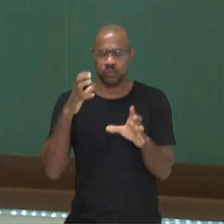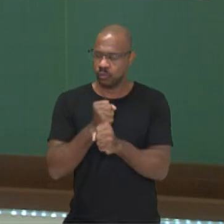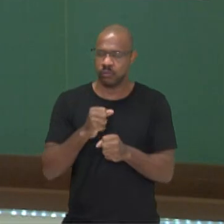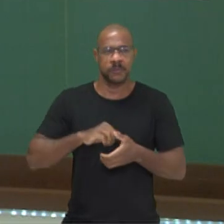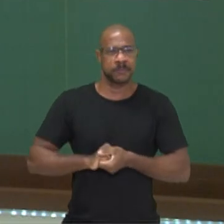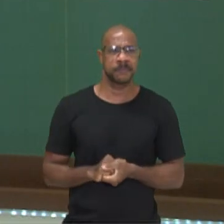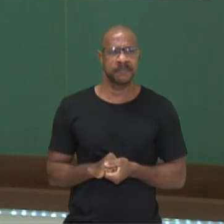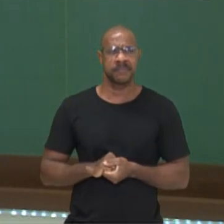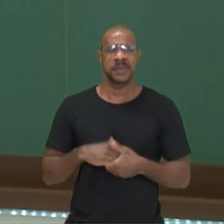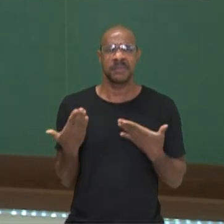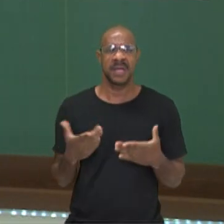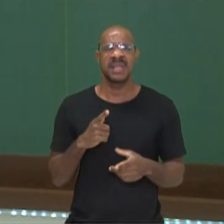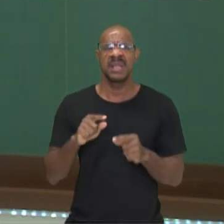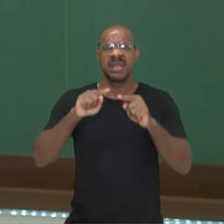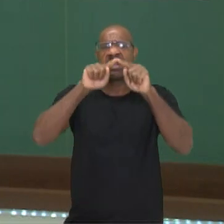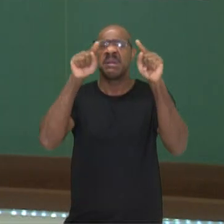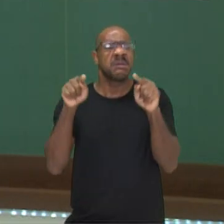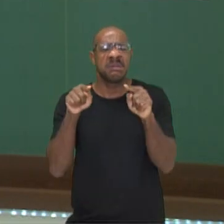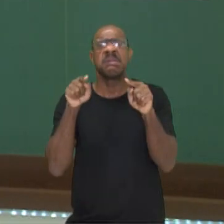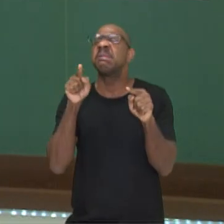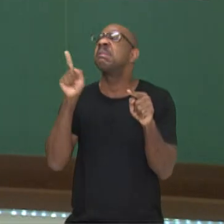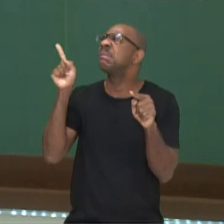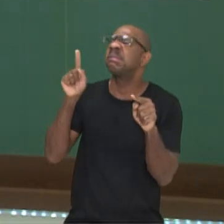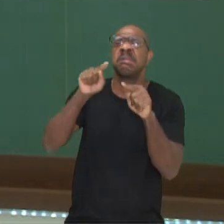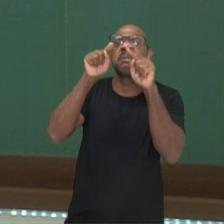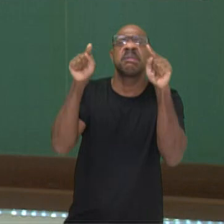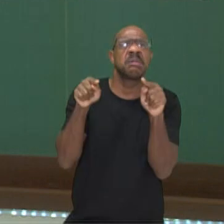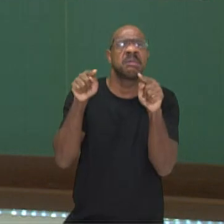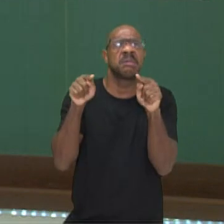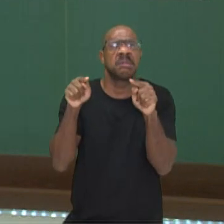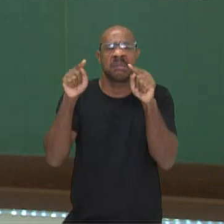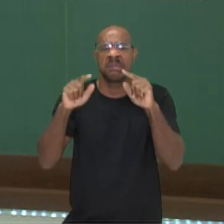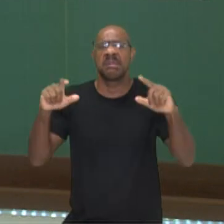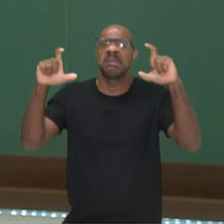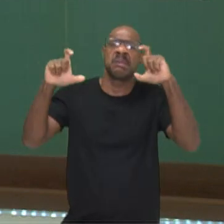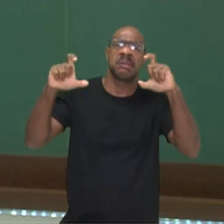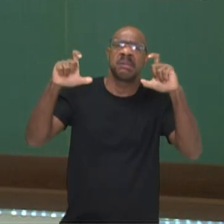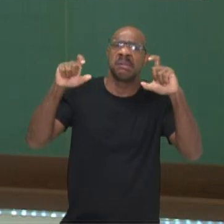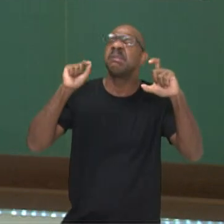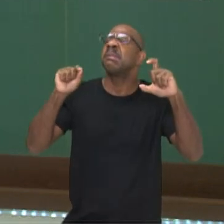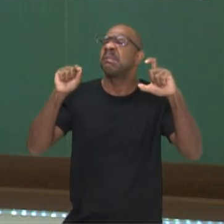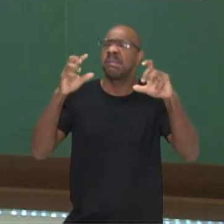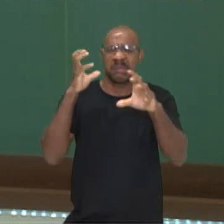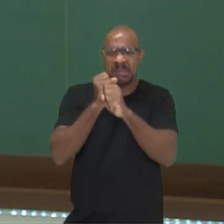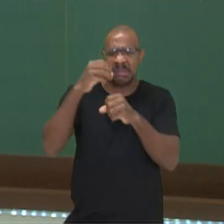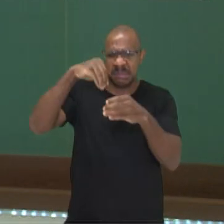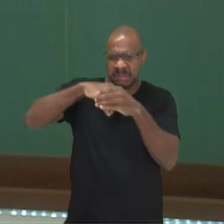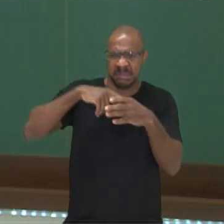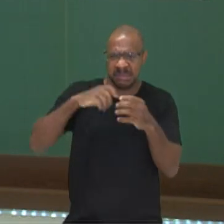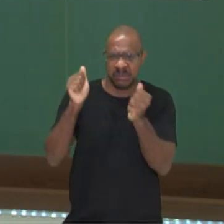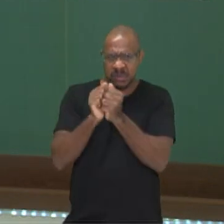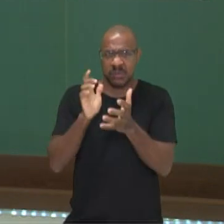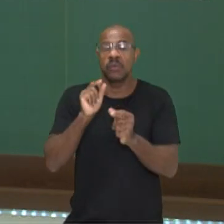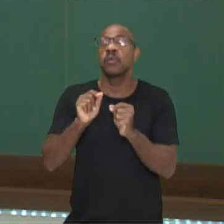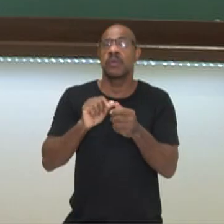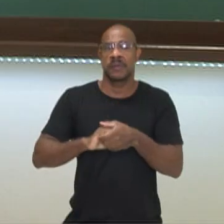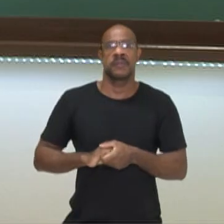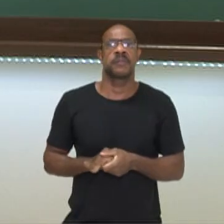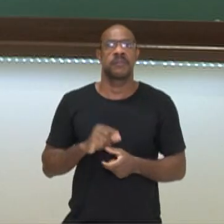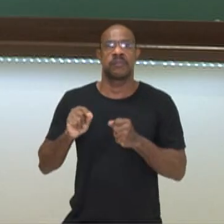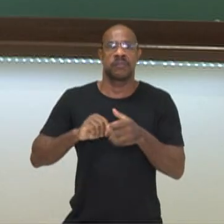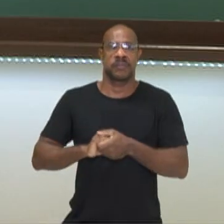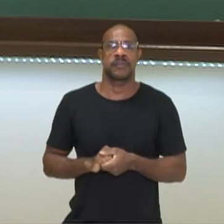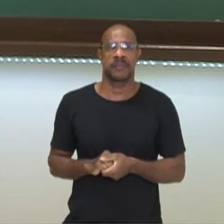Mas, professora, esses sinais aqui, não são operações. Não. Esses sinais são chamados